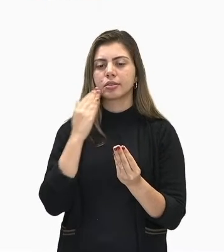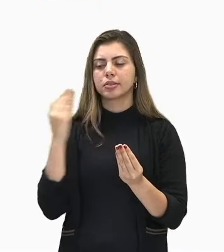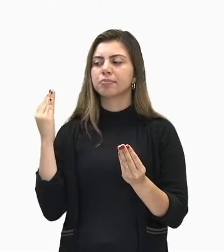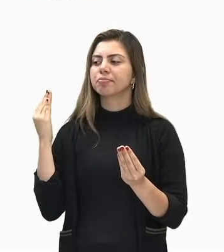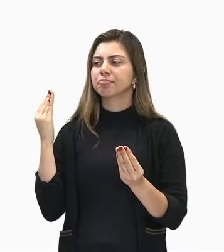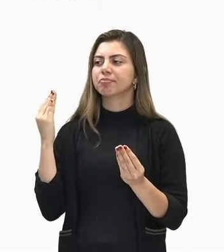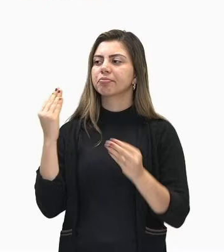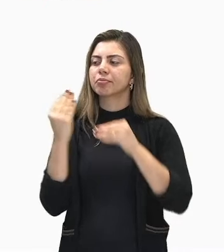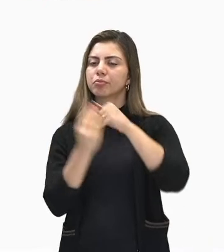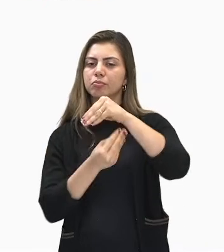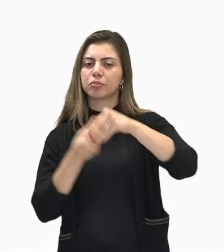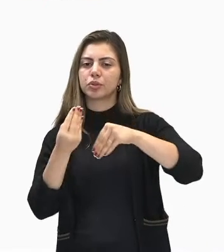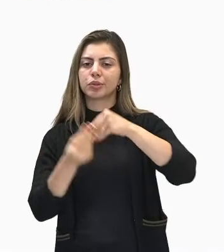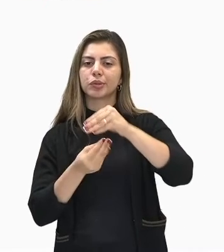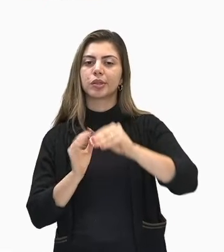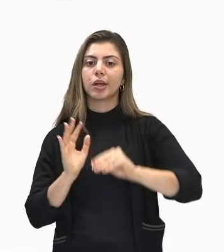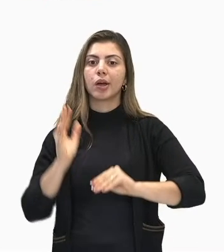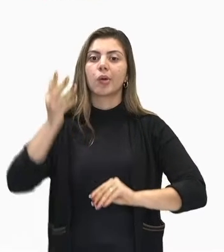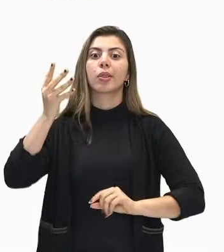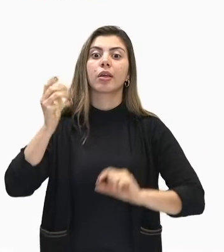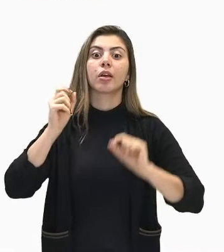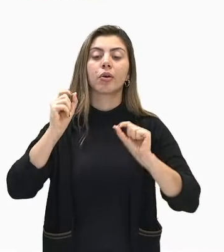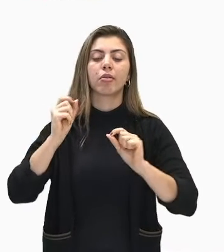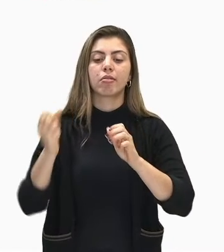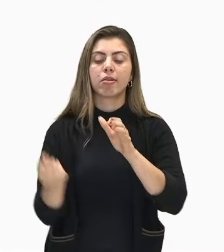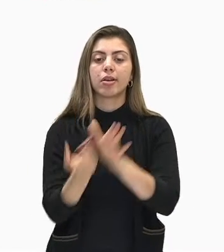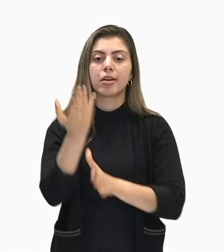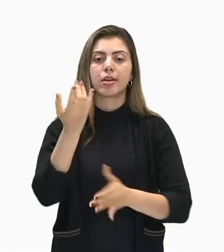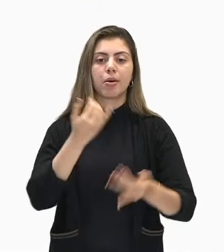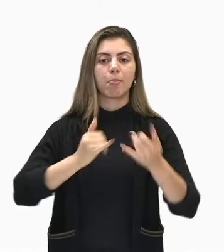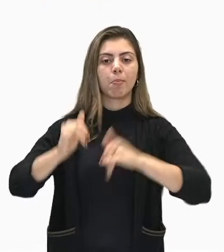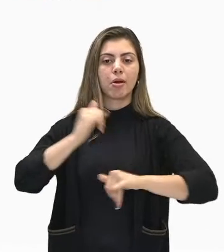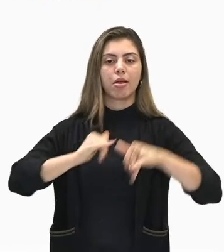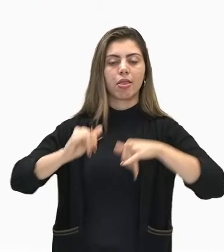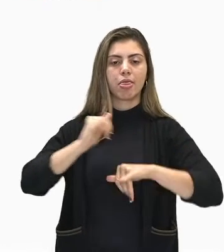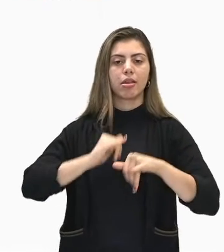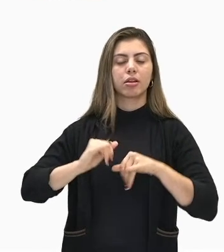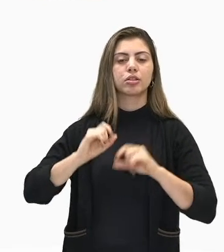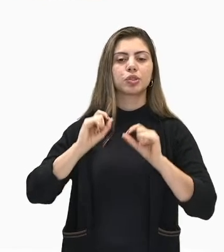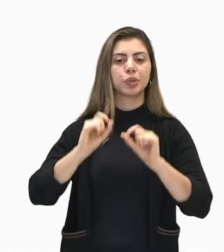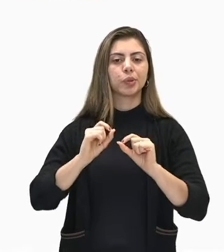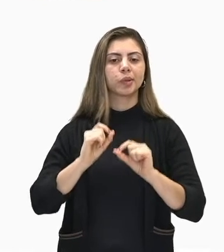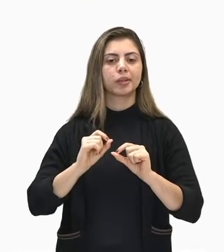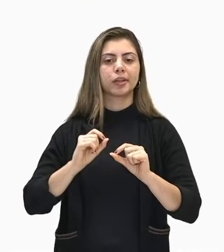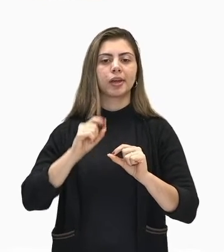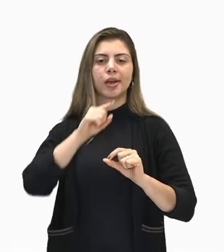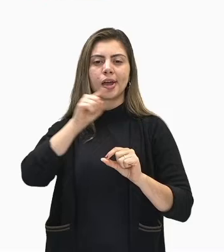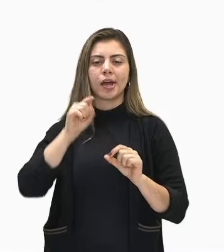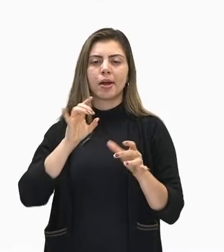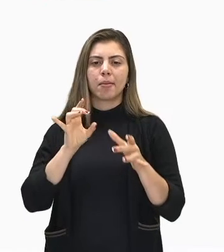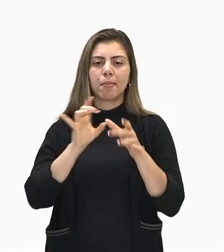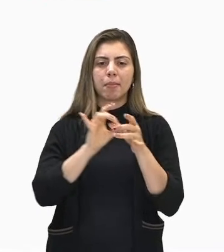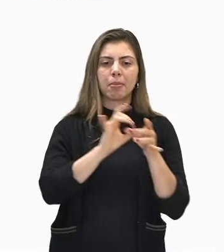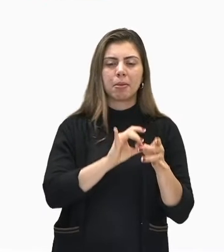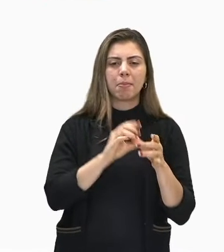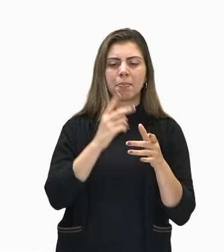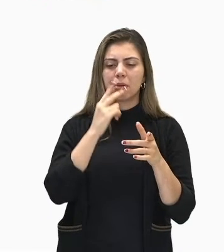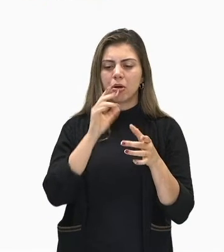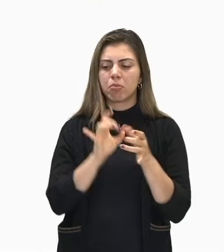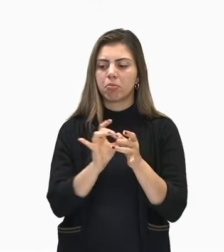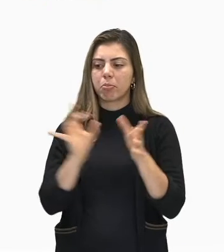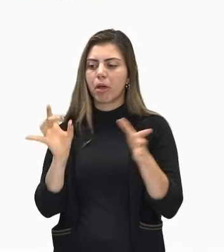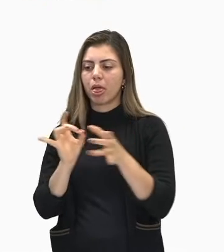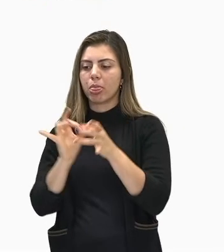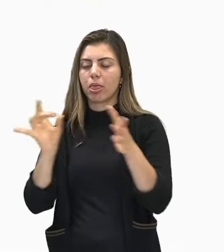misturadas, ocorre aí uma energia, de quebra dessas ligações químicas.